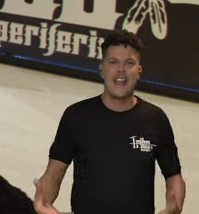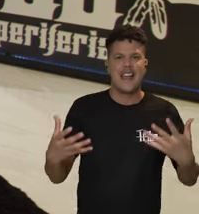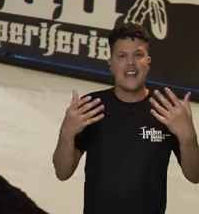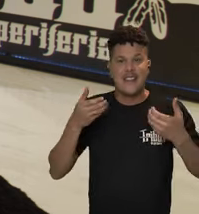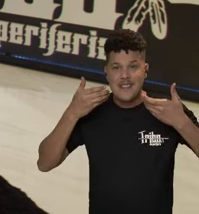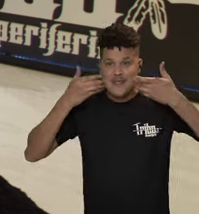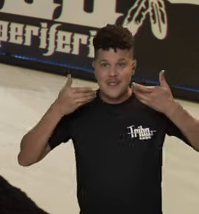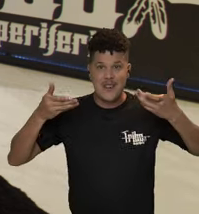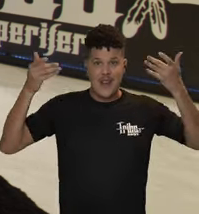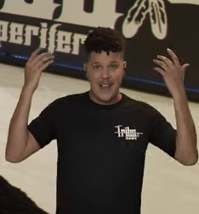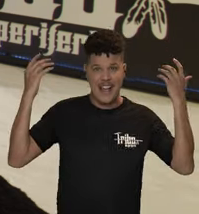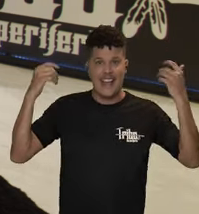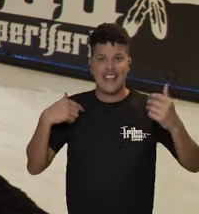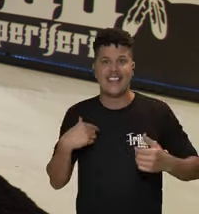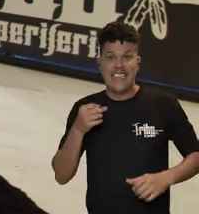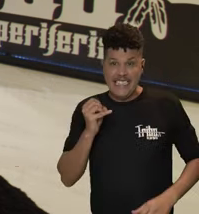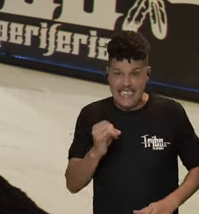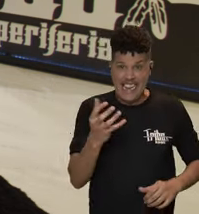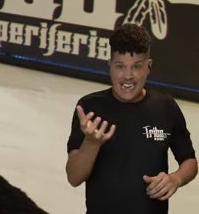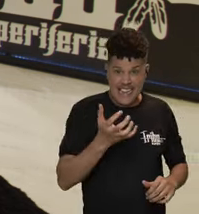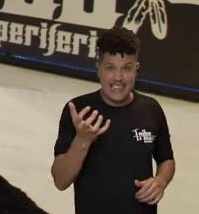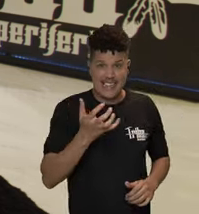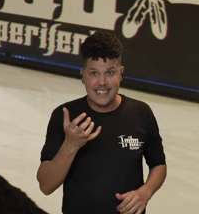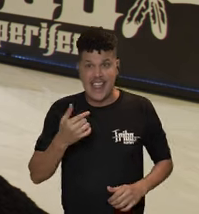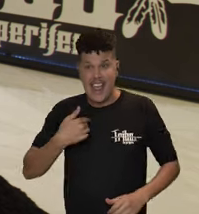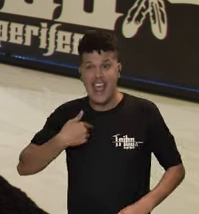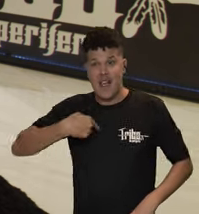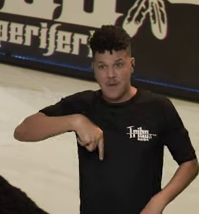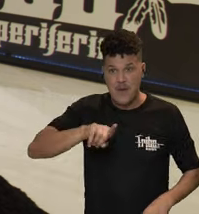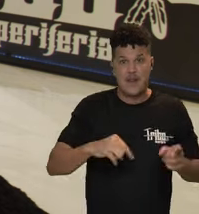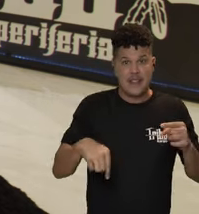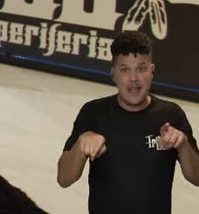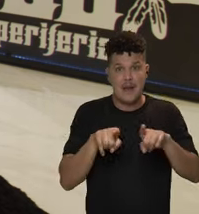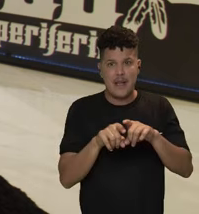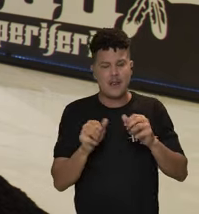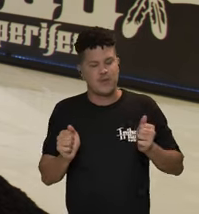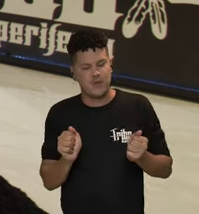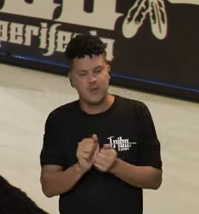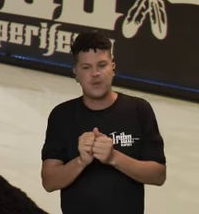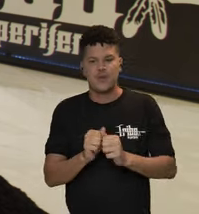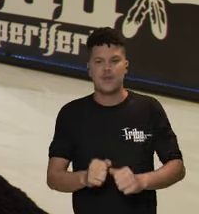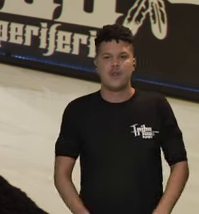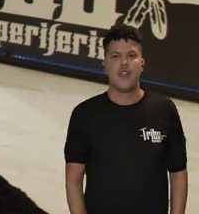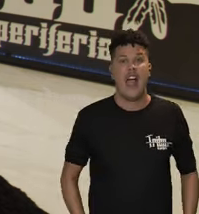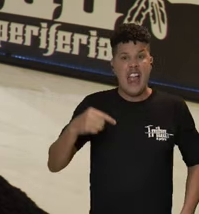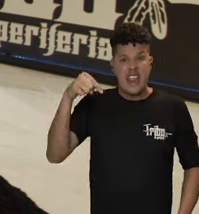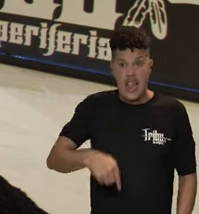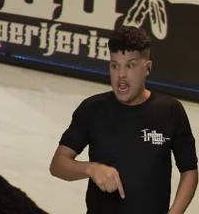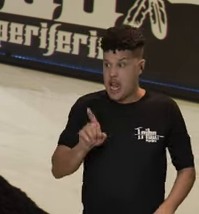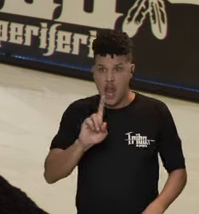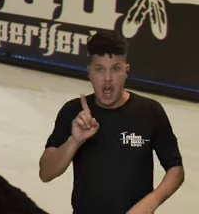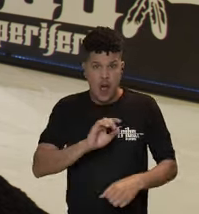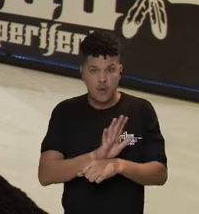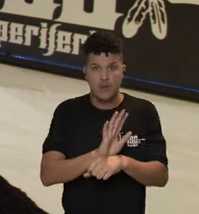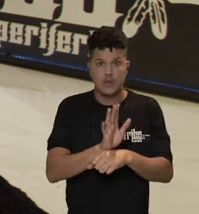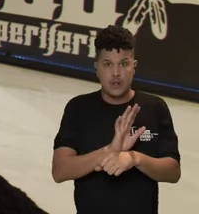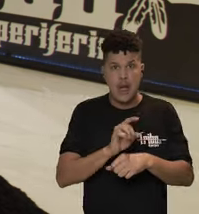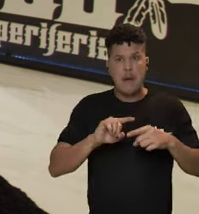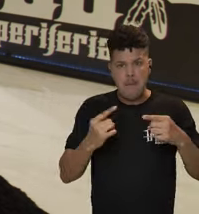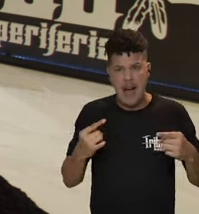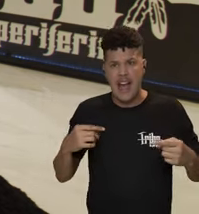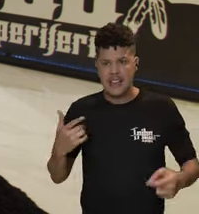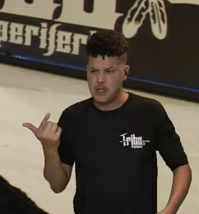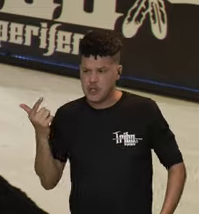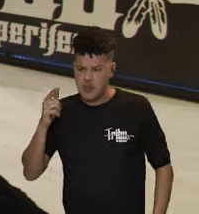Joga esse cabelo e vem, se quiser ir pra onde eu vou, tudo acaba bem. Por quê? Aqui não é Hollywood,